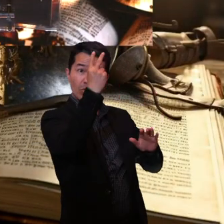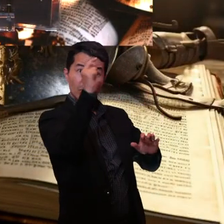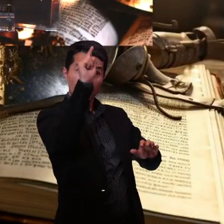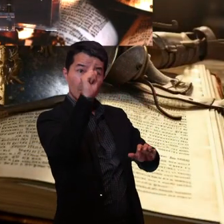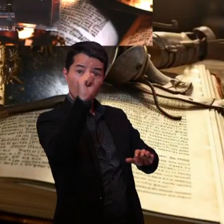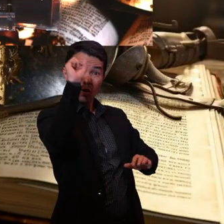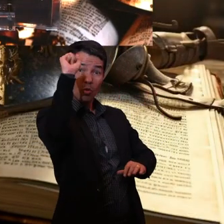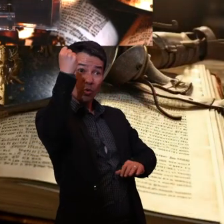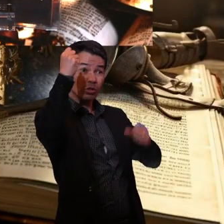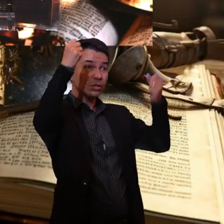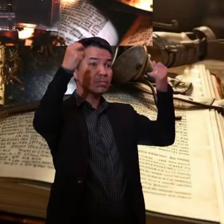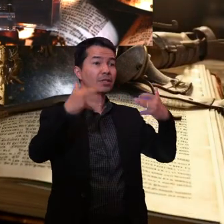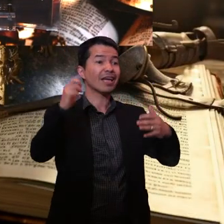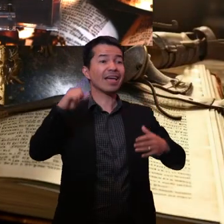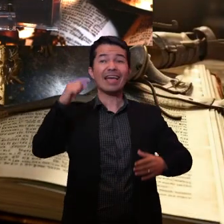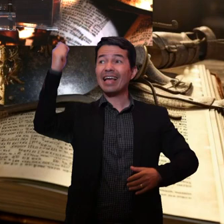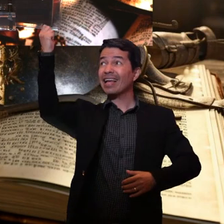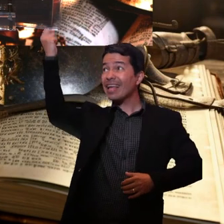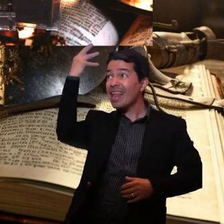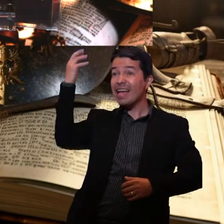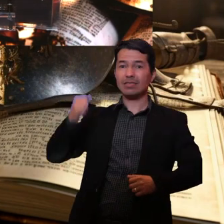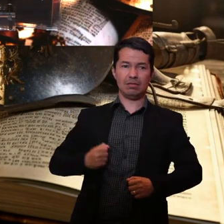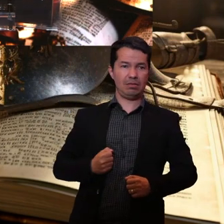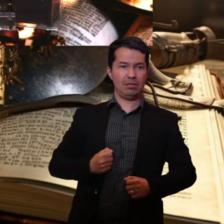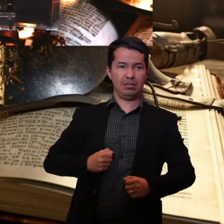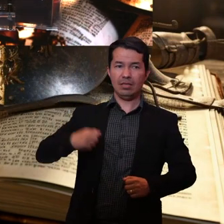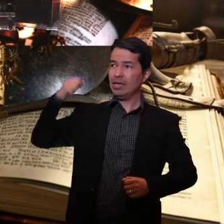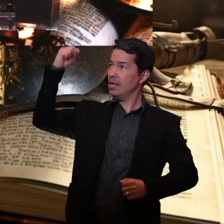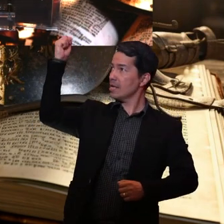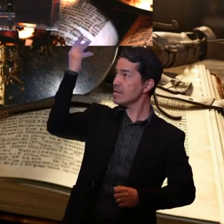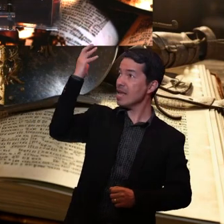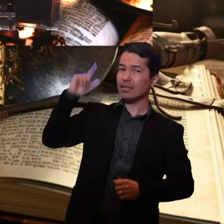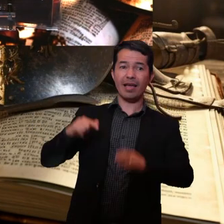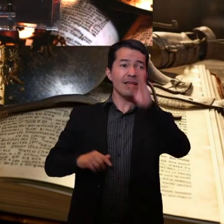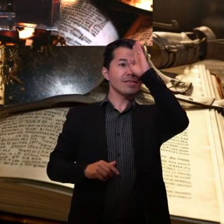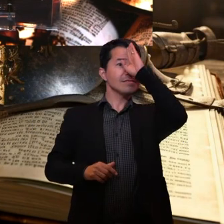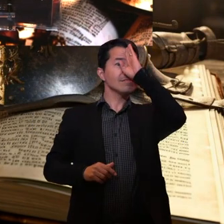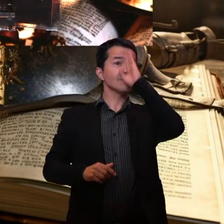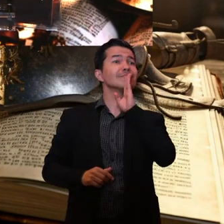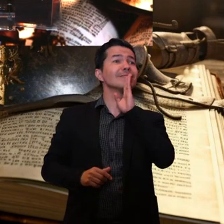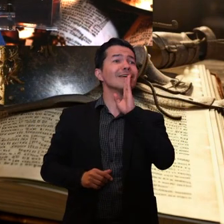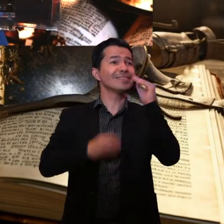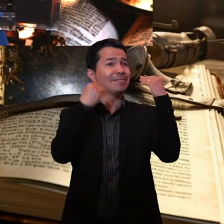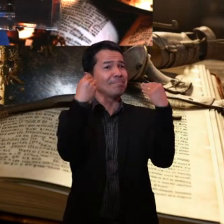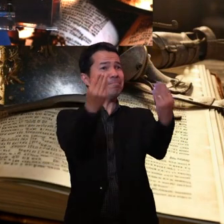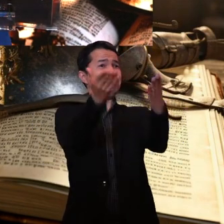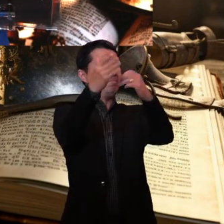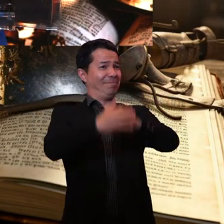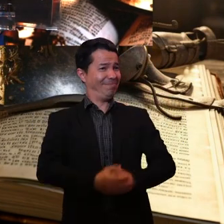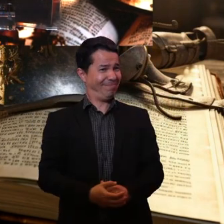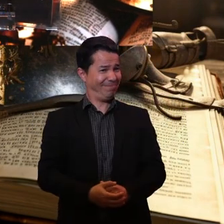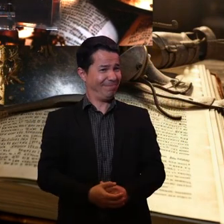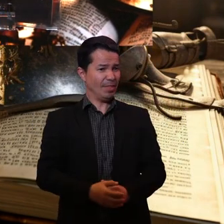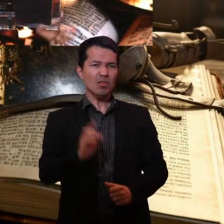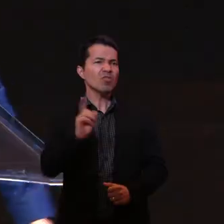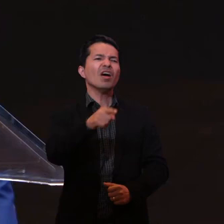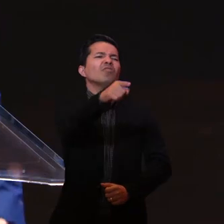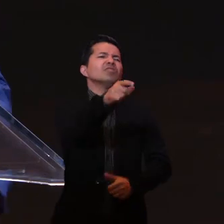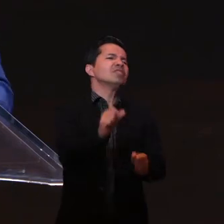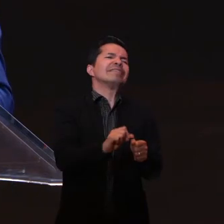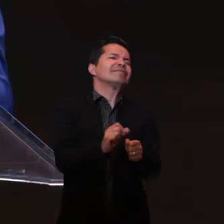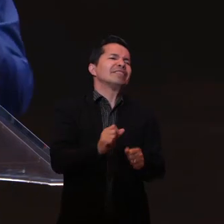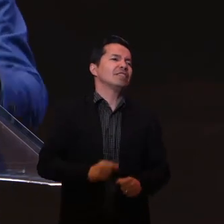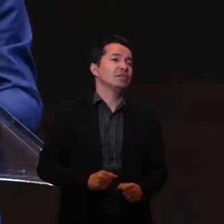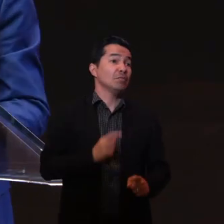fé. E isso não vem de vós, é dom de Deus, para que ninguém se glorie. A Bíblia fala que